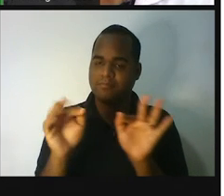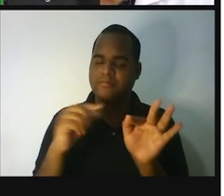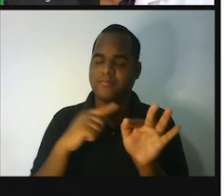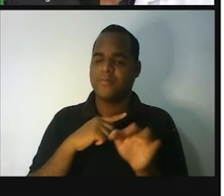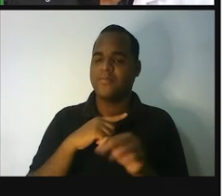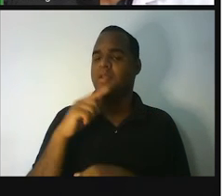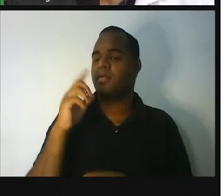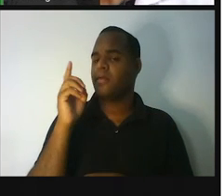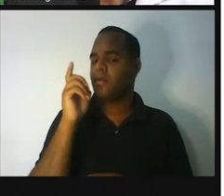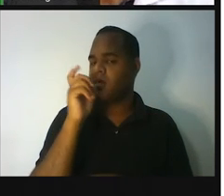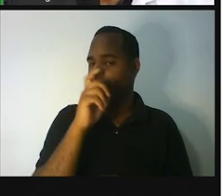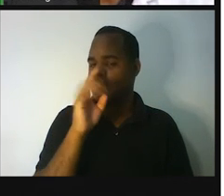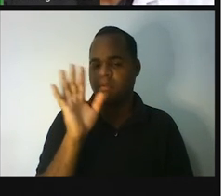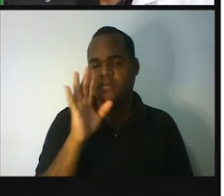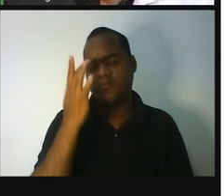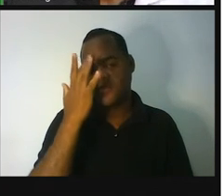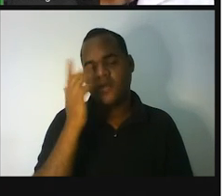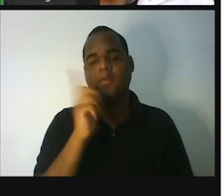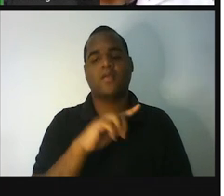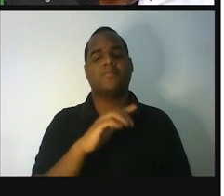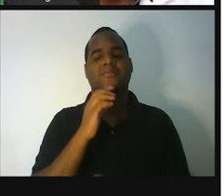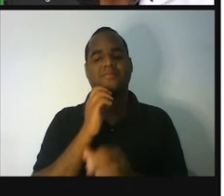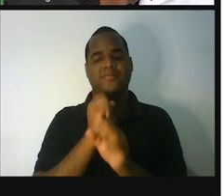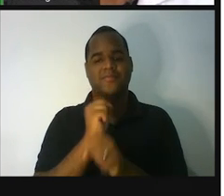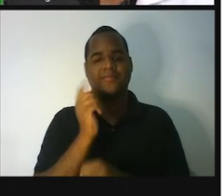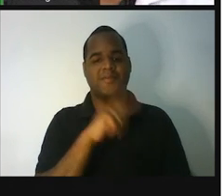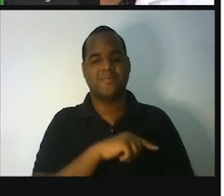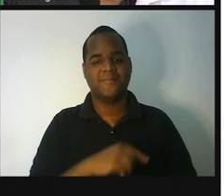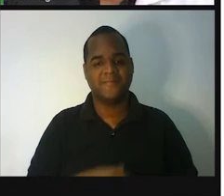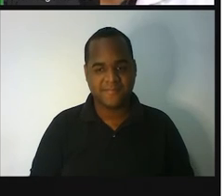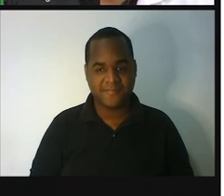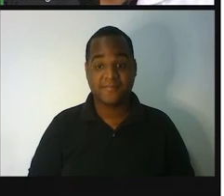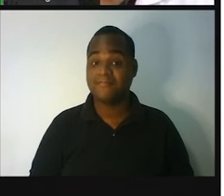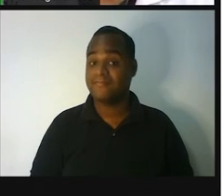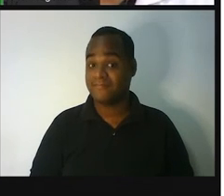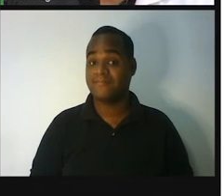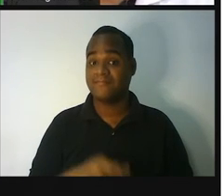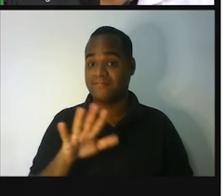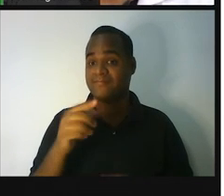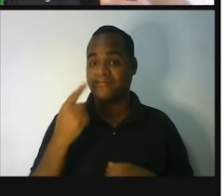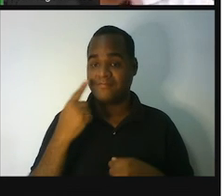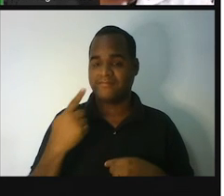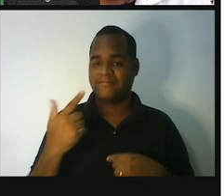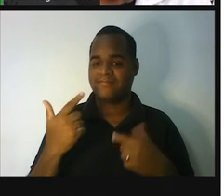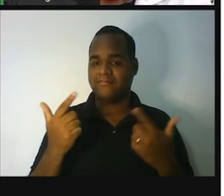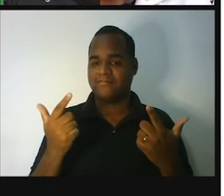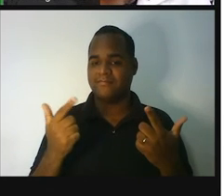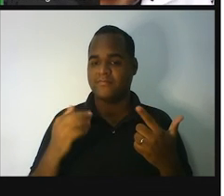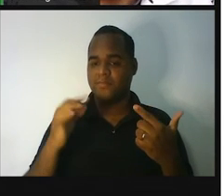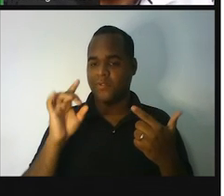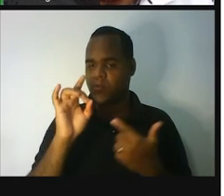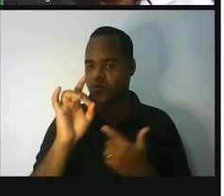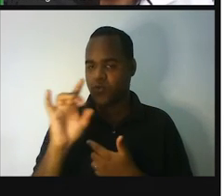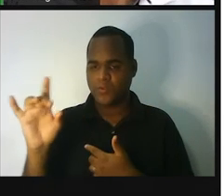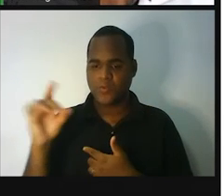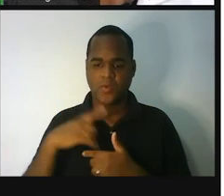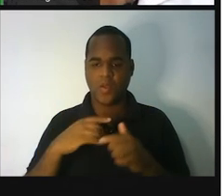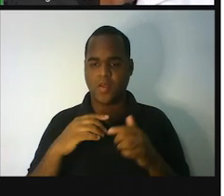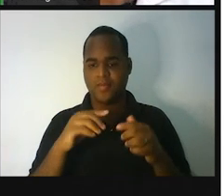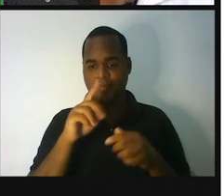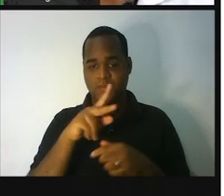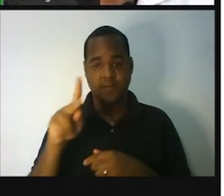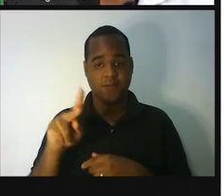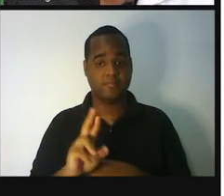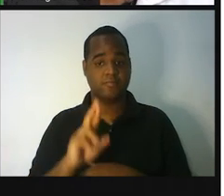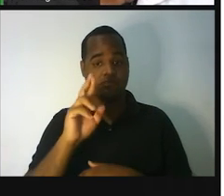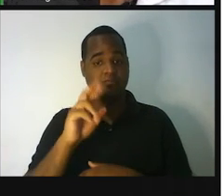p a bom mas 80 as aulas não fica só a carga Professor